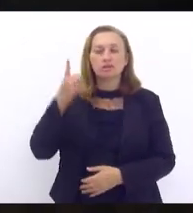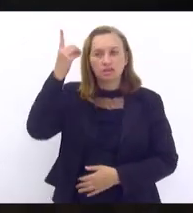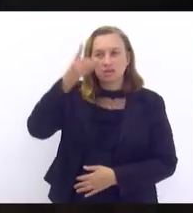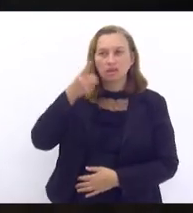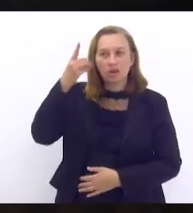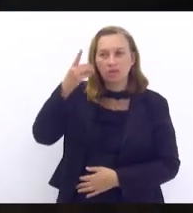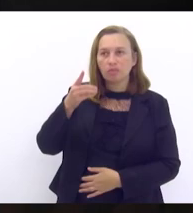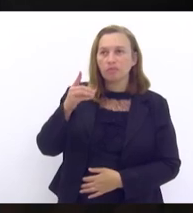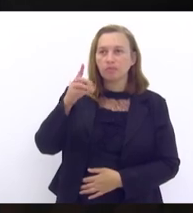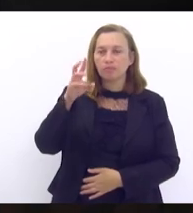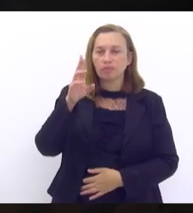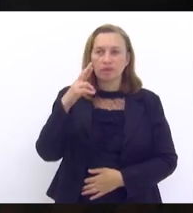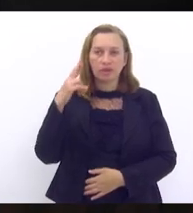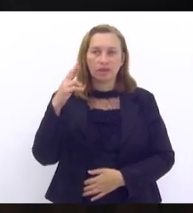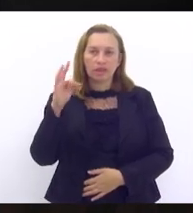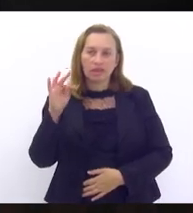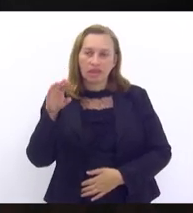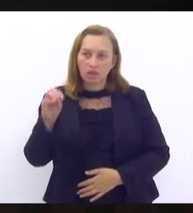Machado.